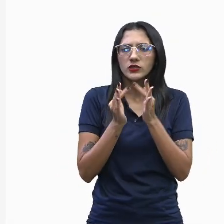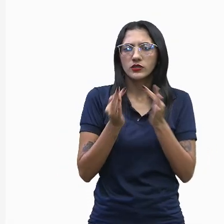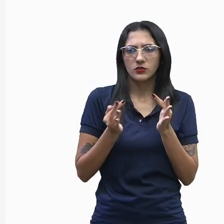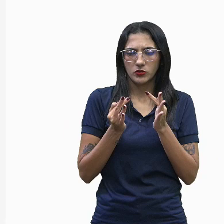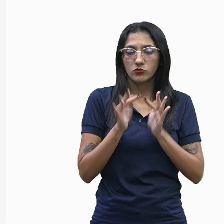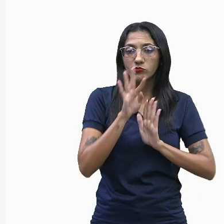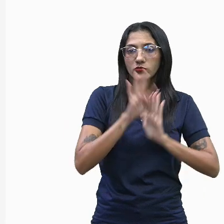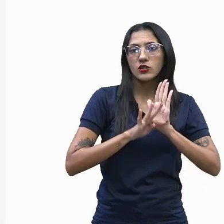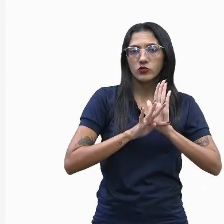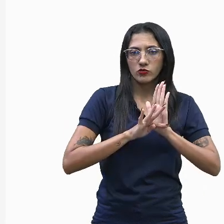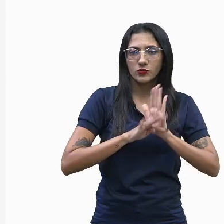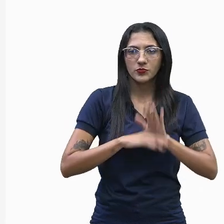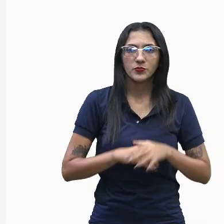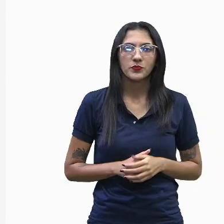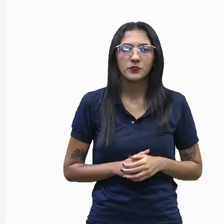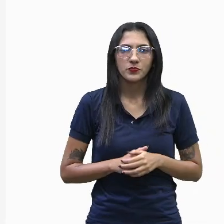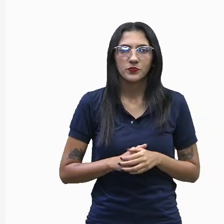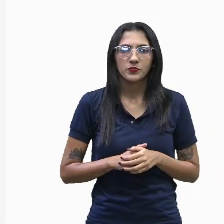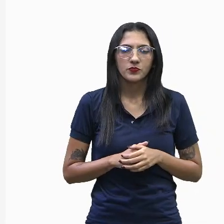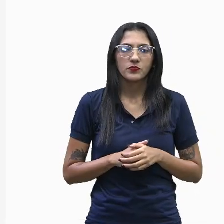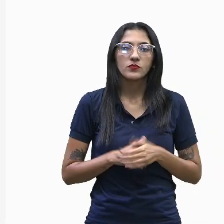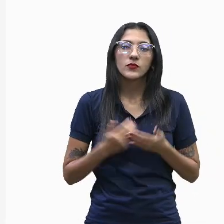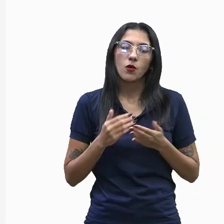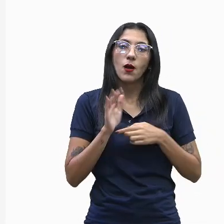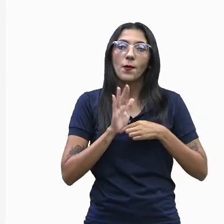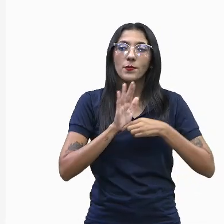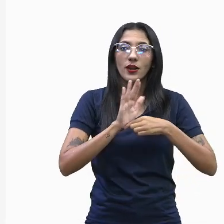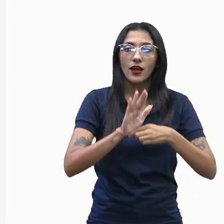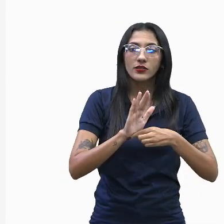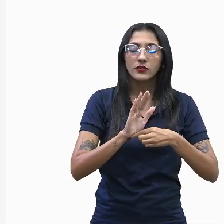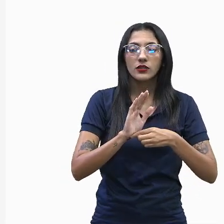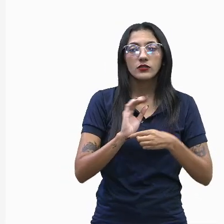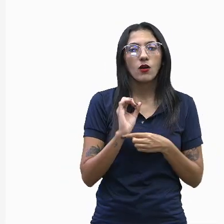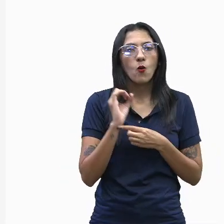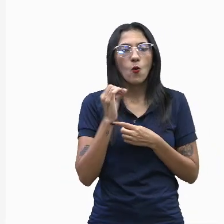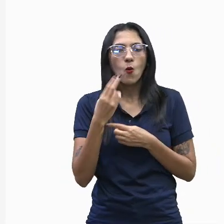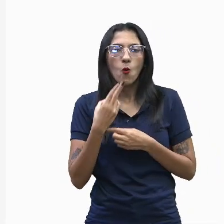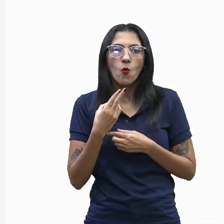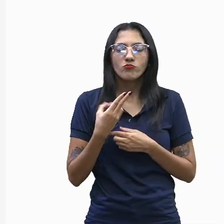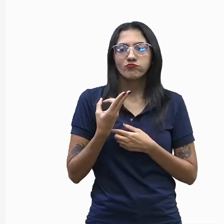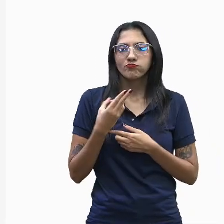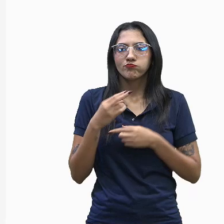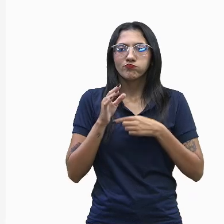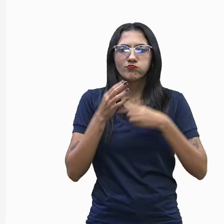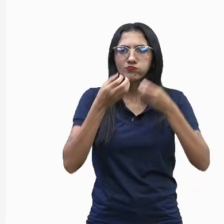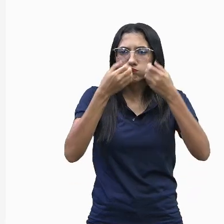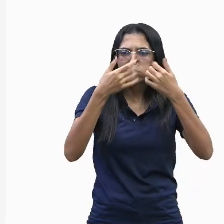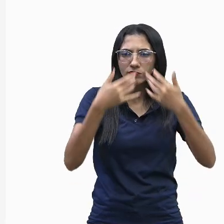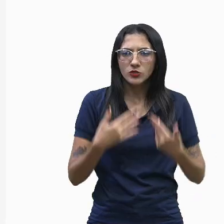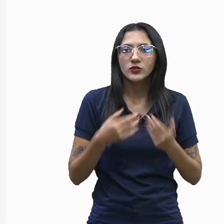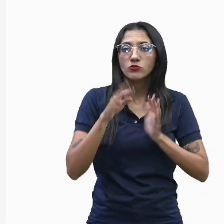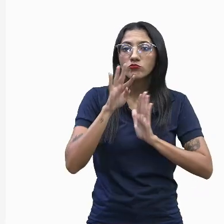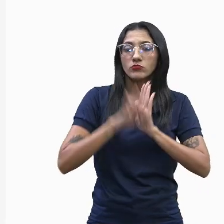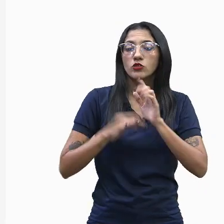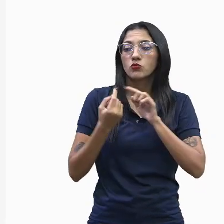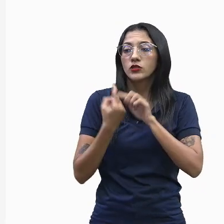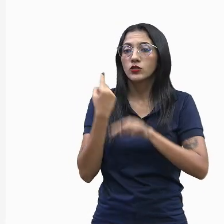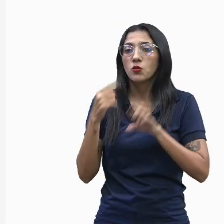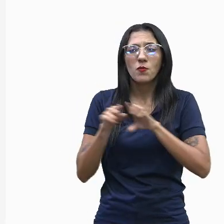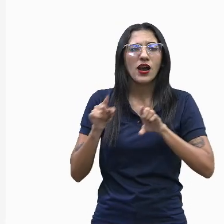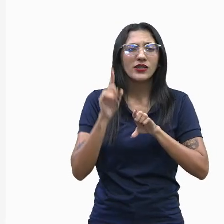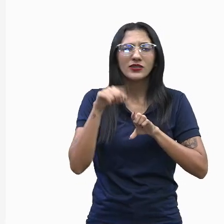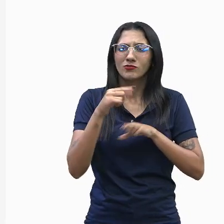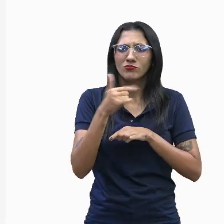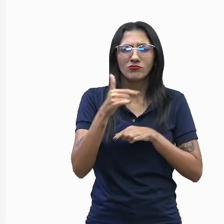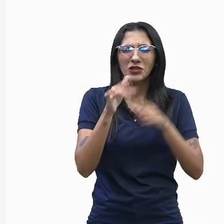se relacionando. Então, é o ato de indicar ou insinuar um texto anterior, sem, no entanto, aprofundar-se